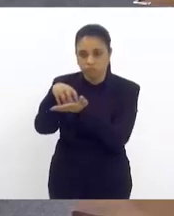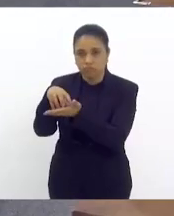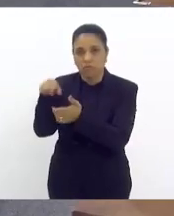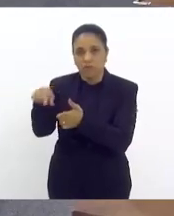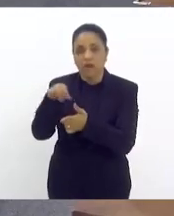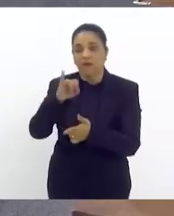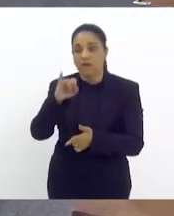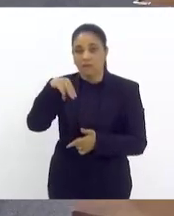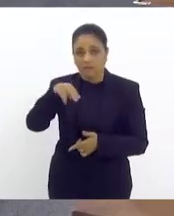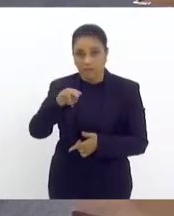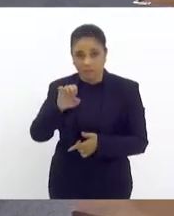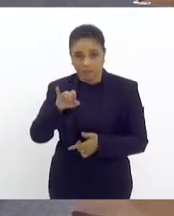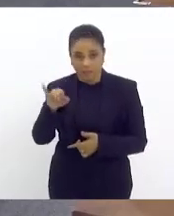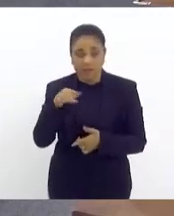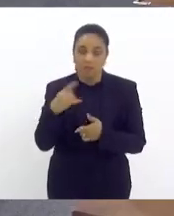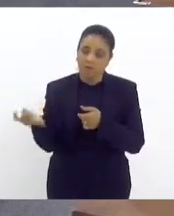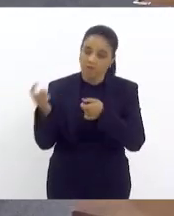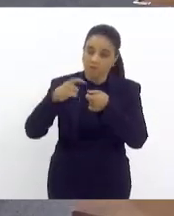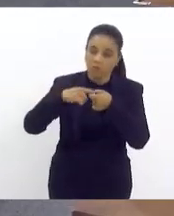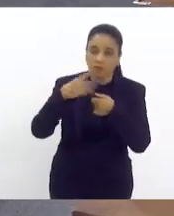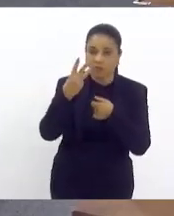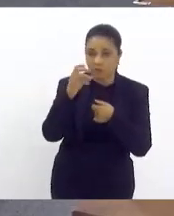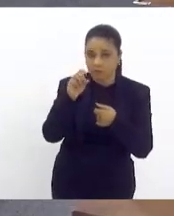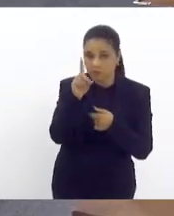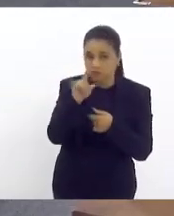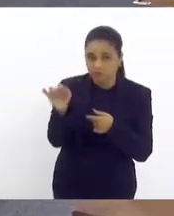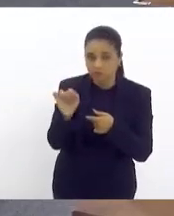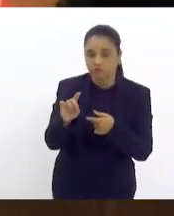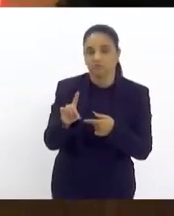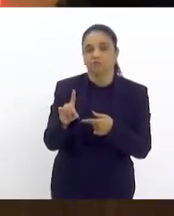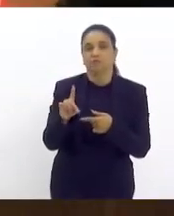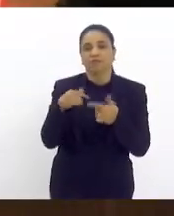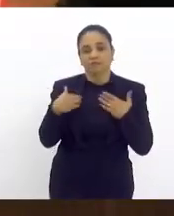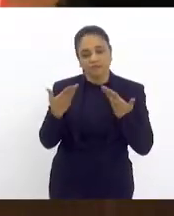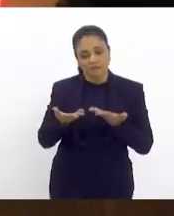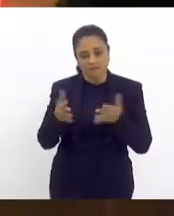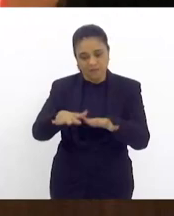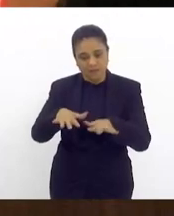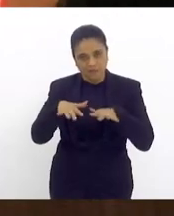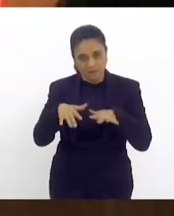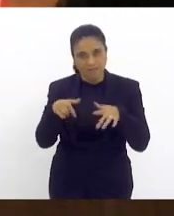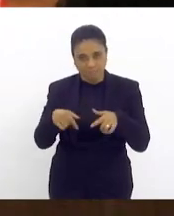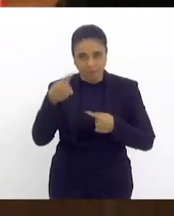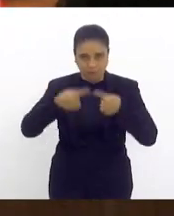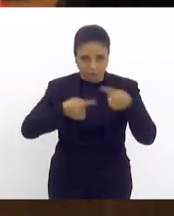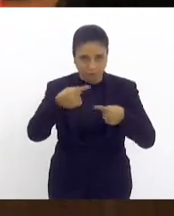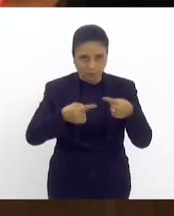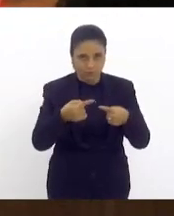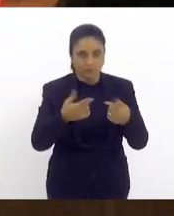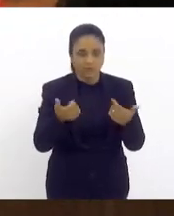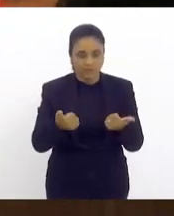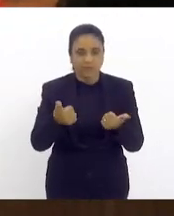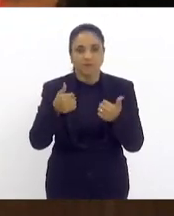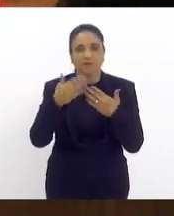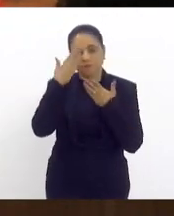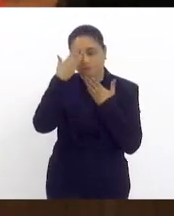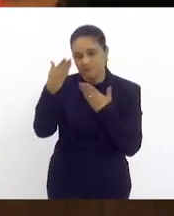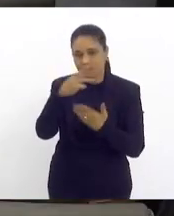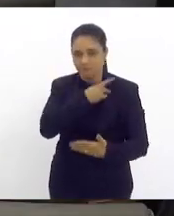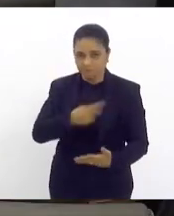cobrar para que em 30 dias ele volte e a gente possa trazer aqui ao plenário da casa obrigado